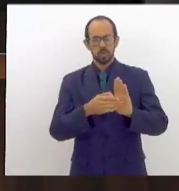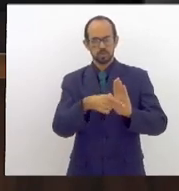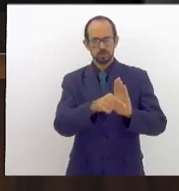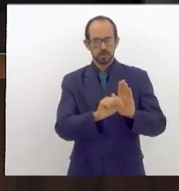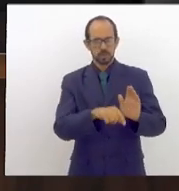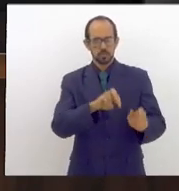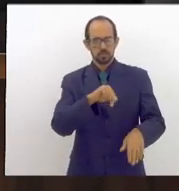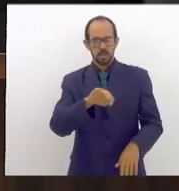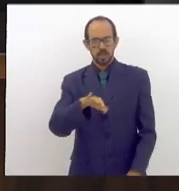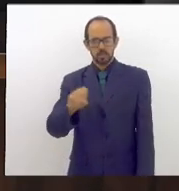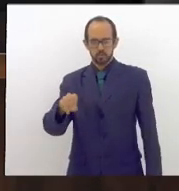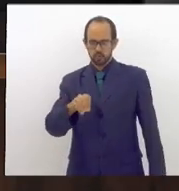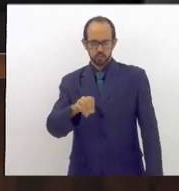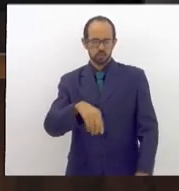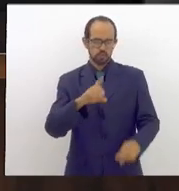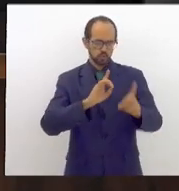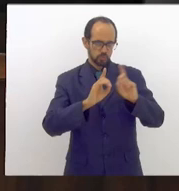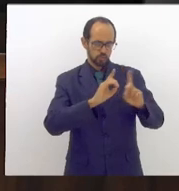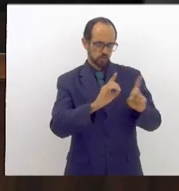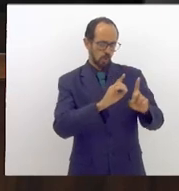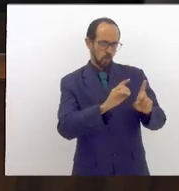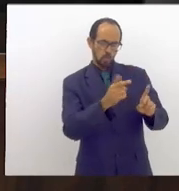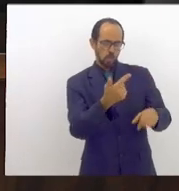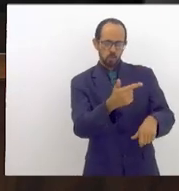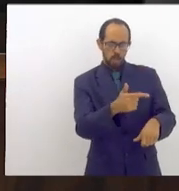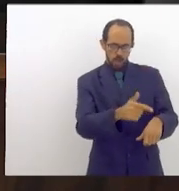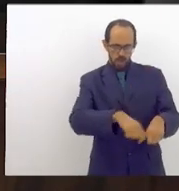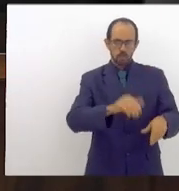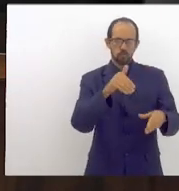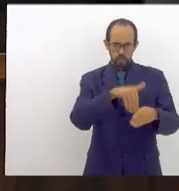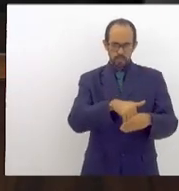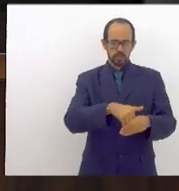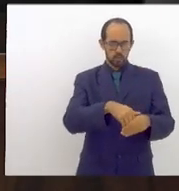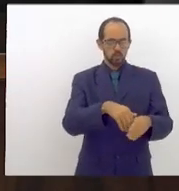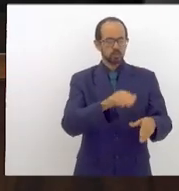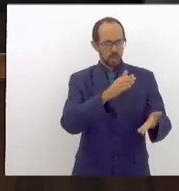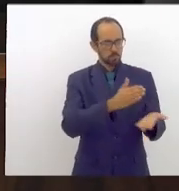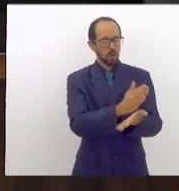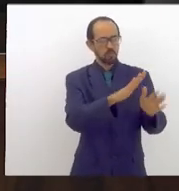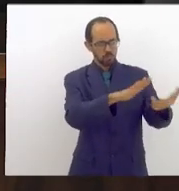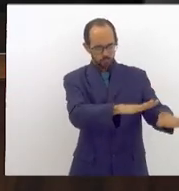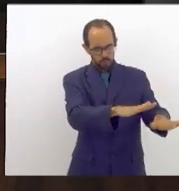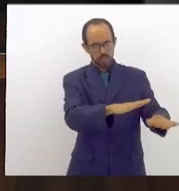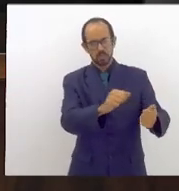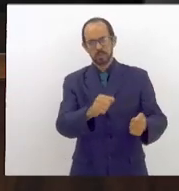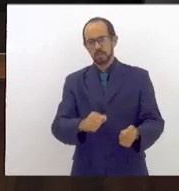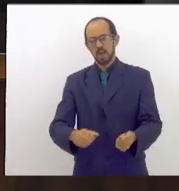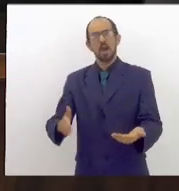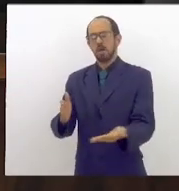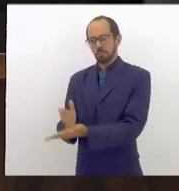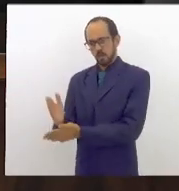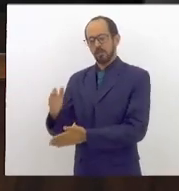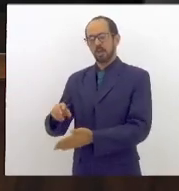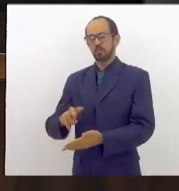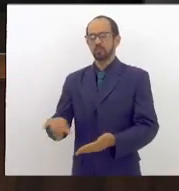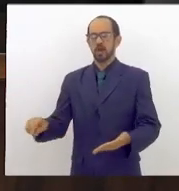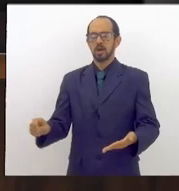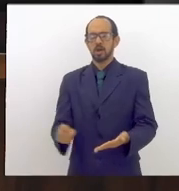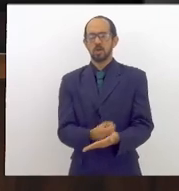canela em excursão em votação senhores que aprovam permaneça Como estão aprovados